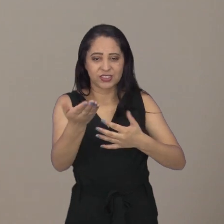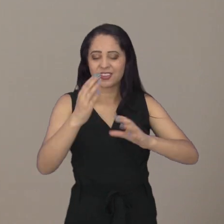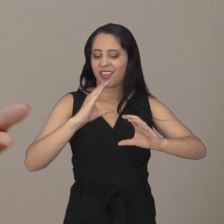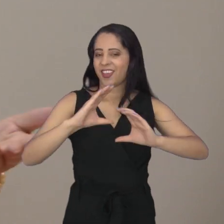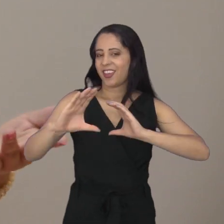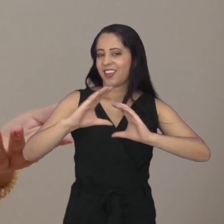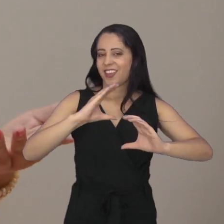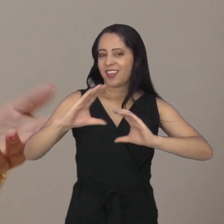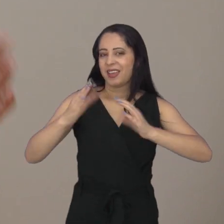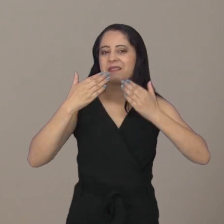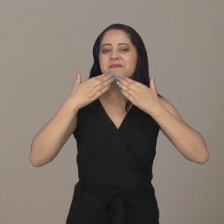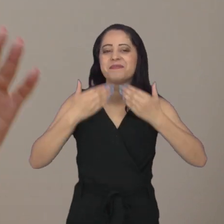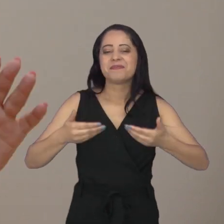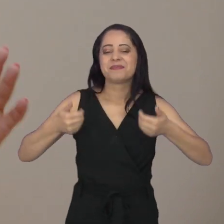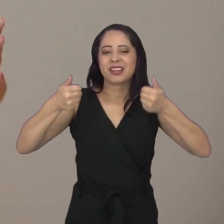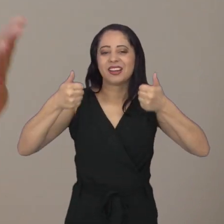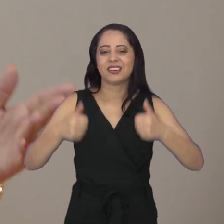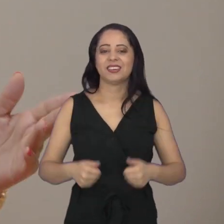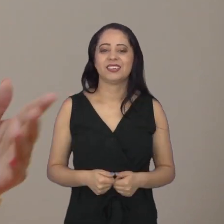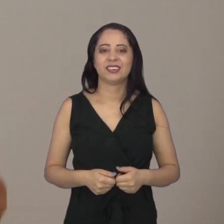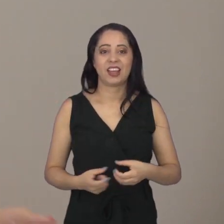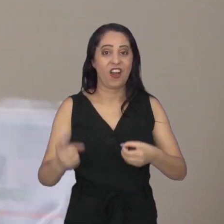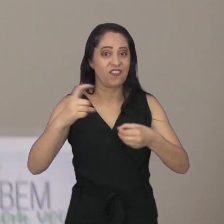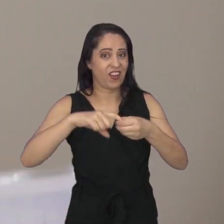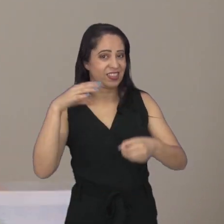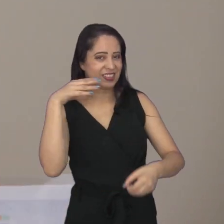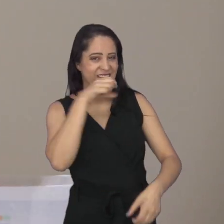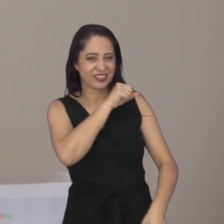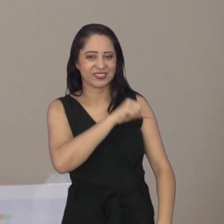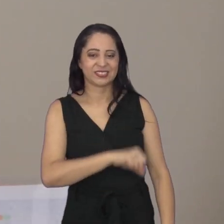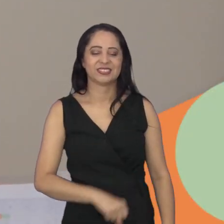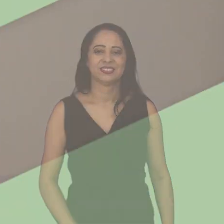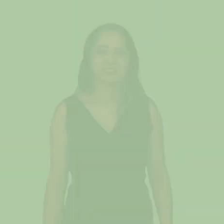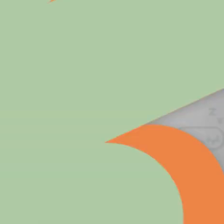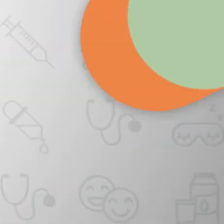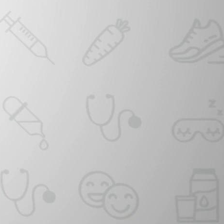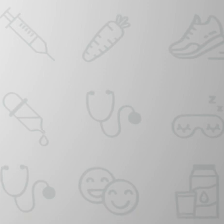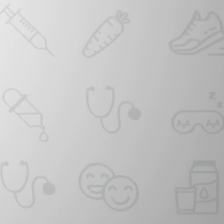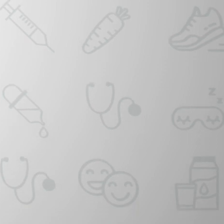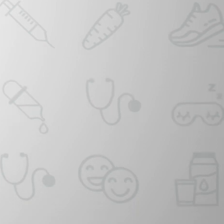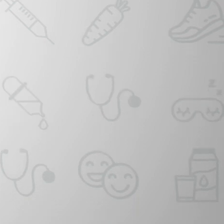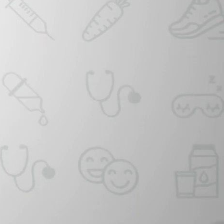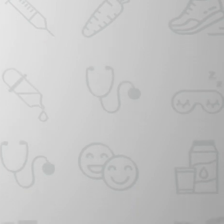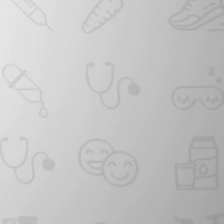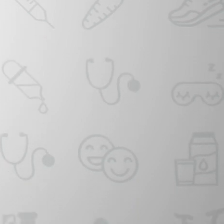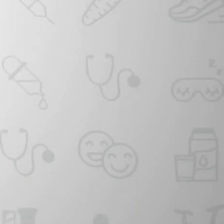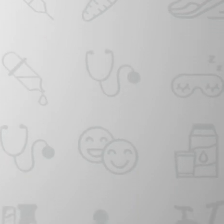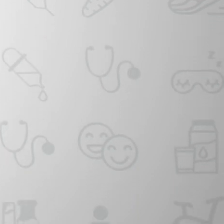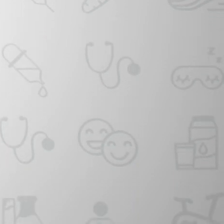casa comunique-se cada vez melhor. A gente volta já já.